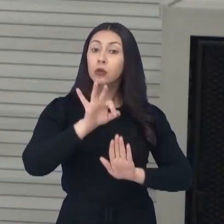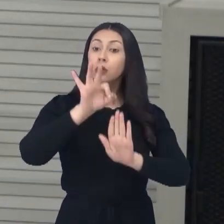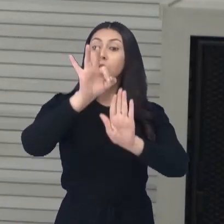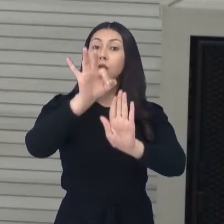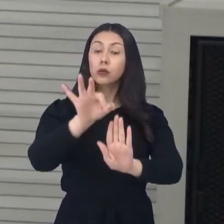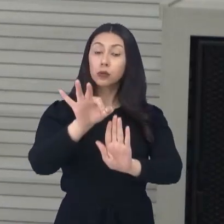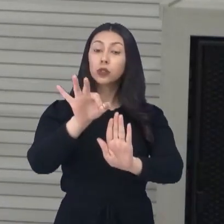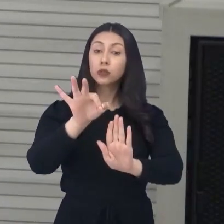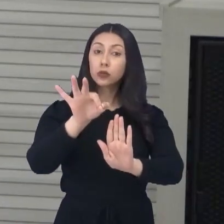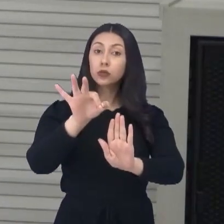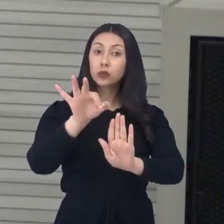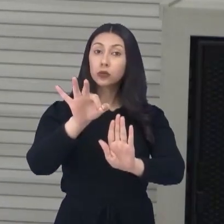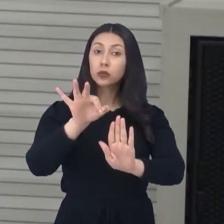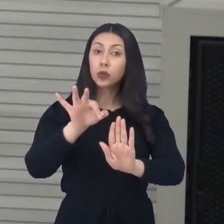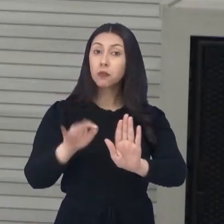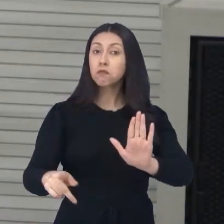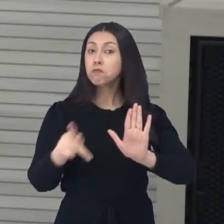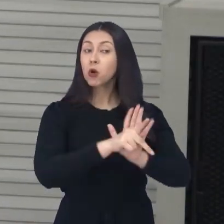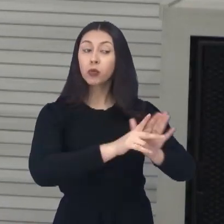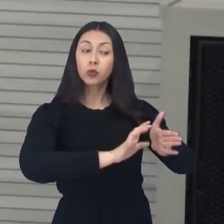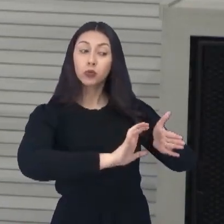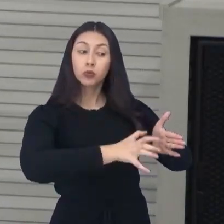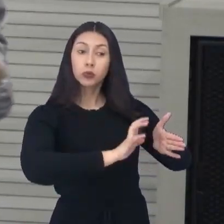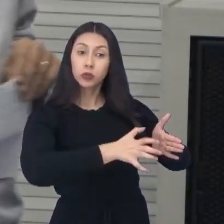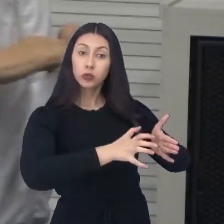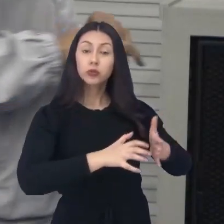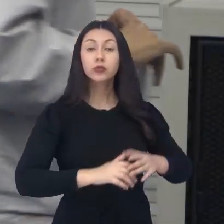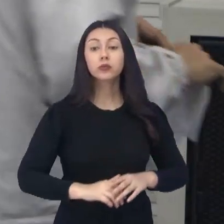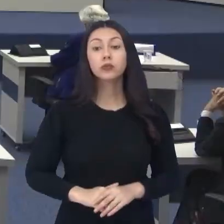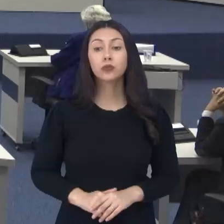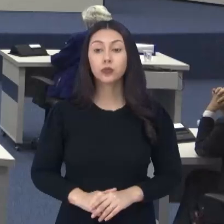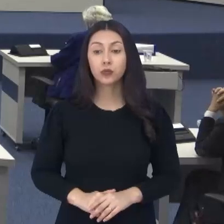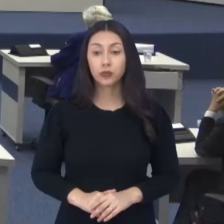é partidário. Obrigado, senhor presidente.